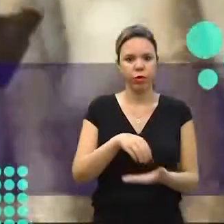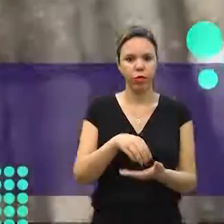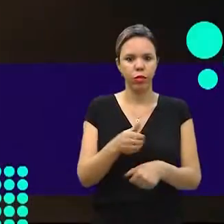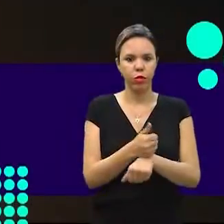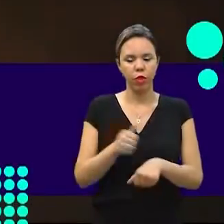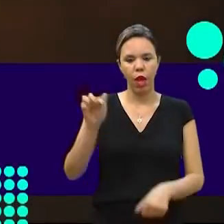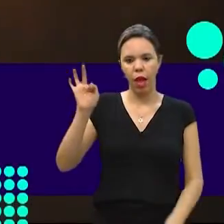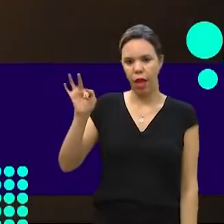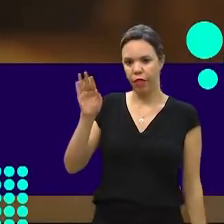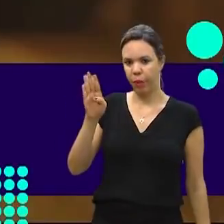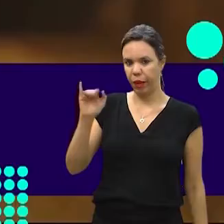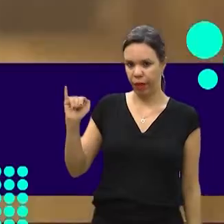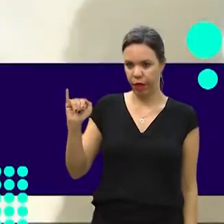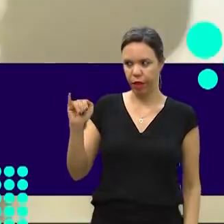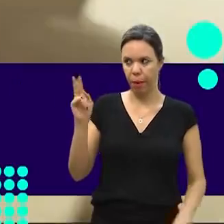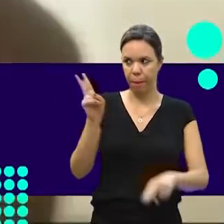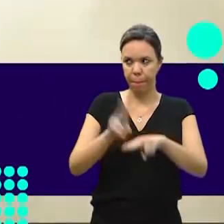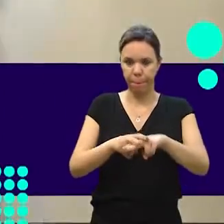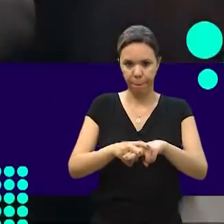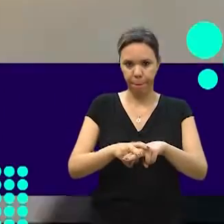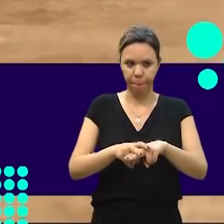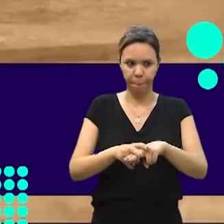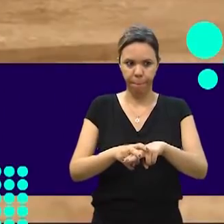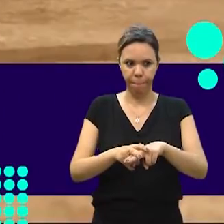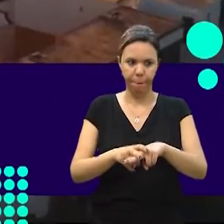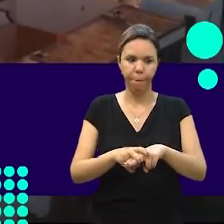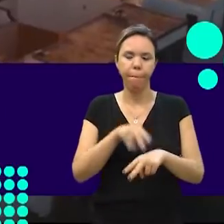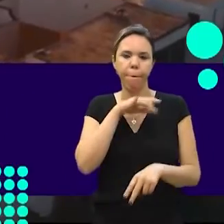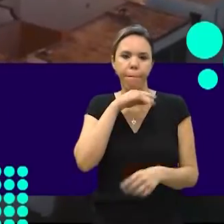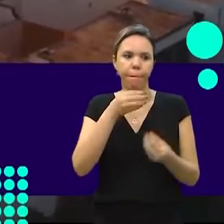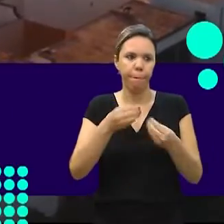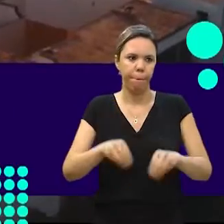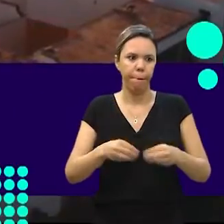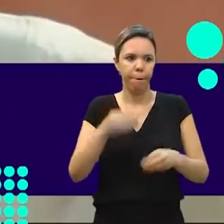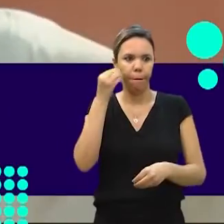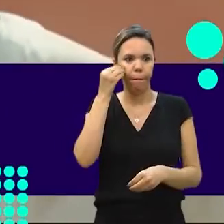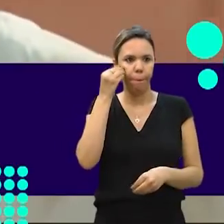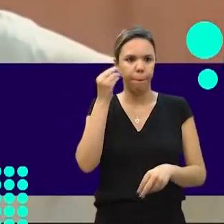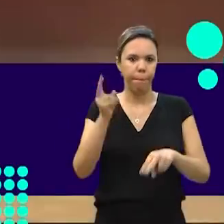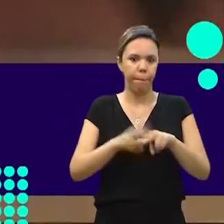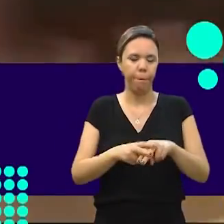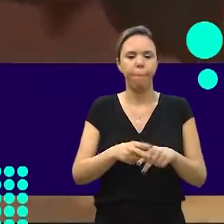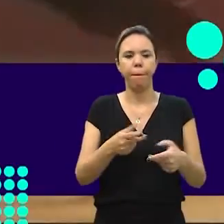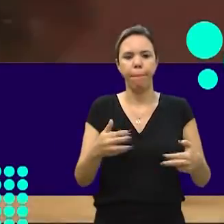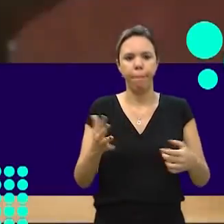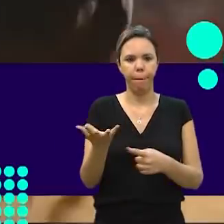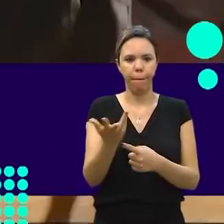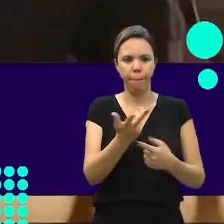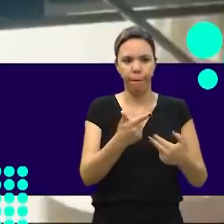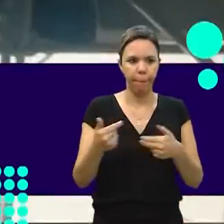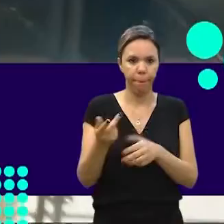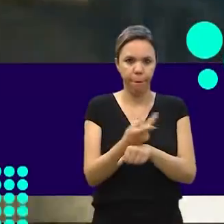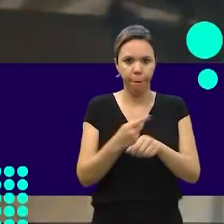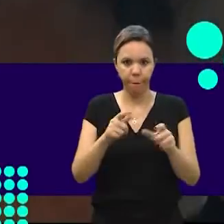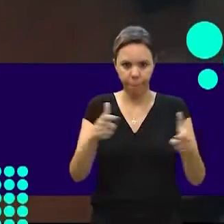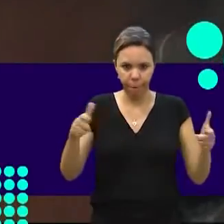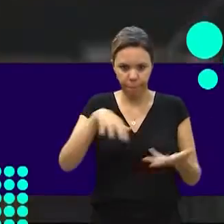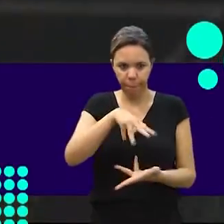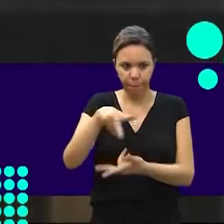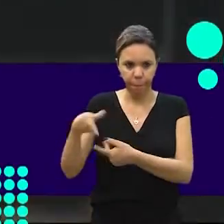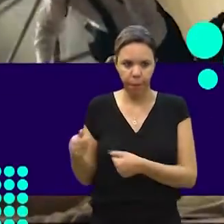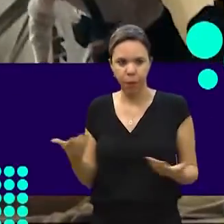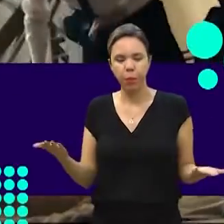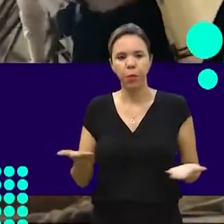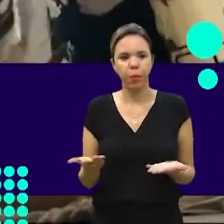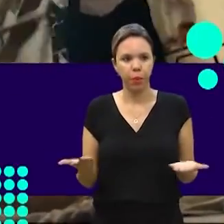Um agente do FBI acabou preso e com a reputação manchada na tentativa de prender a ladra de arte mais procurada